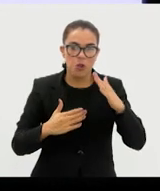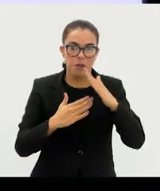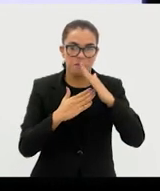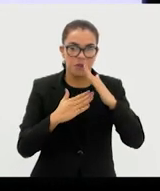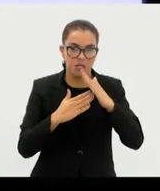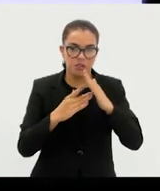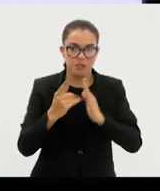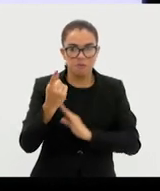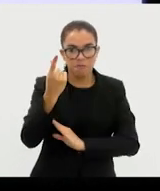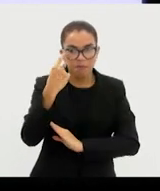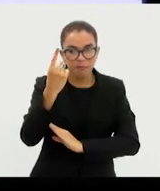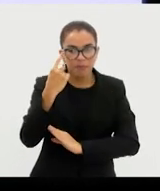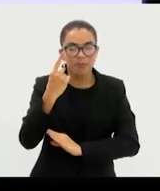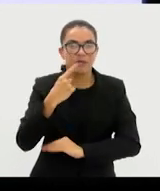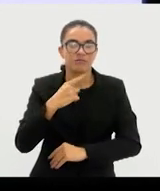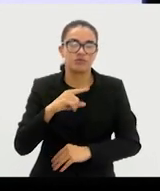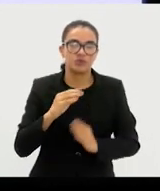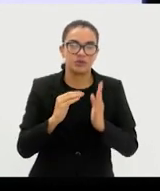Senado.